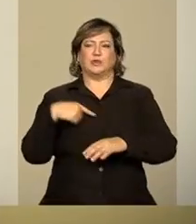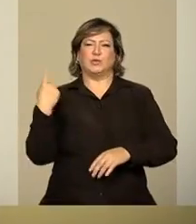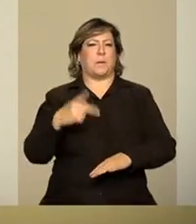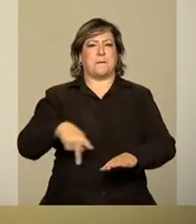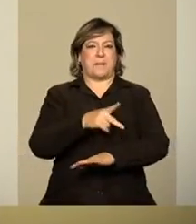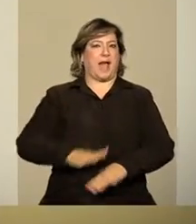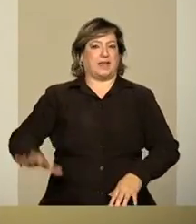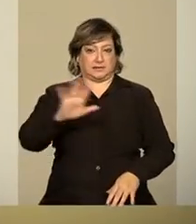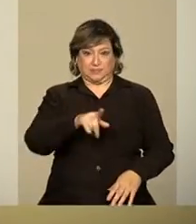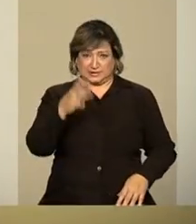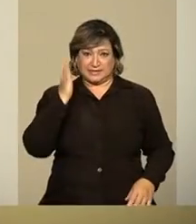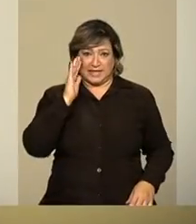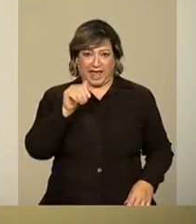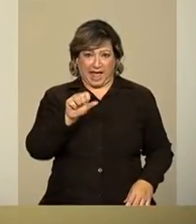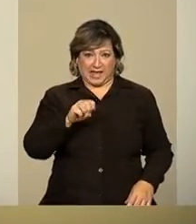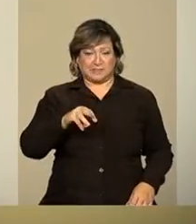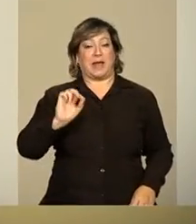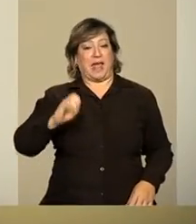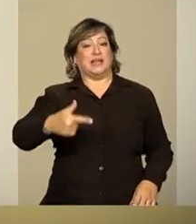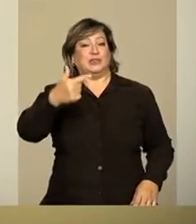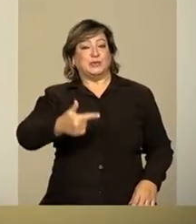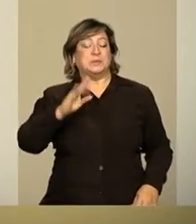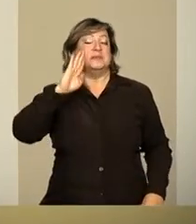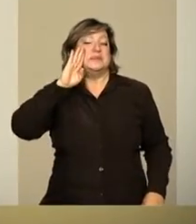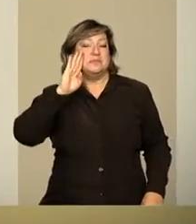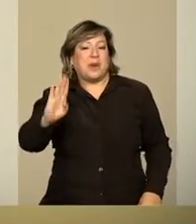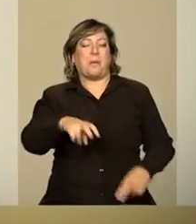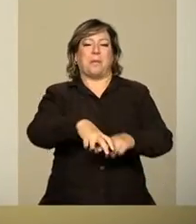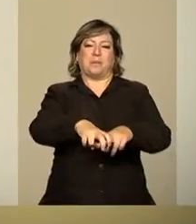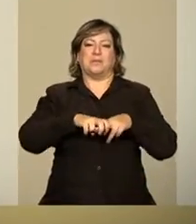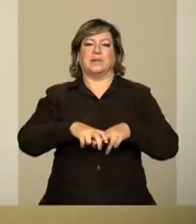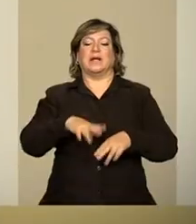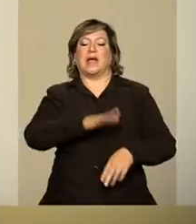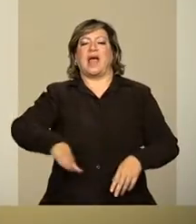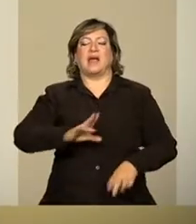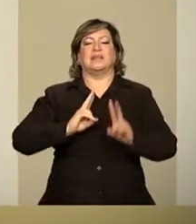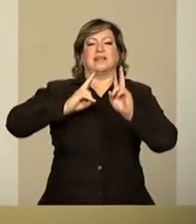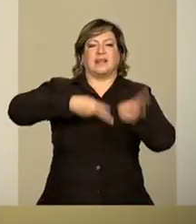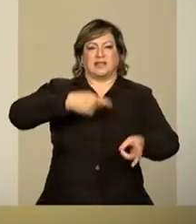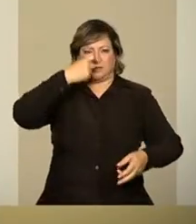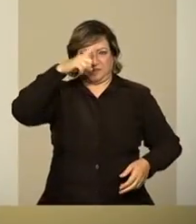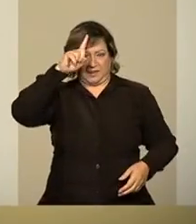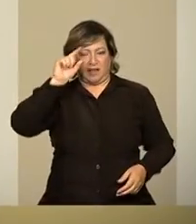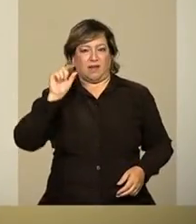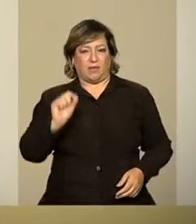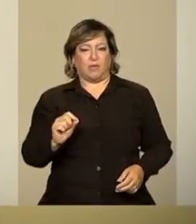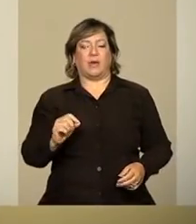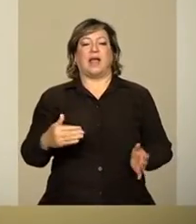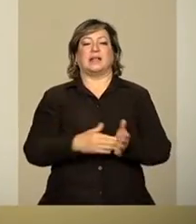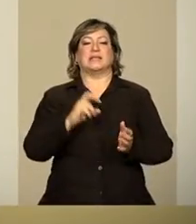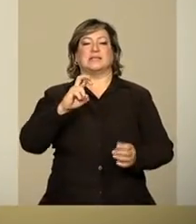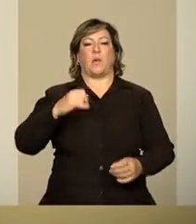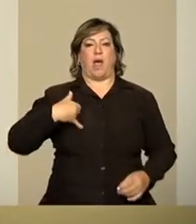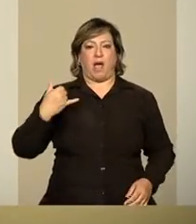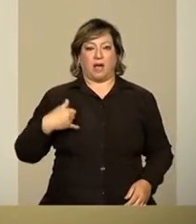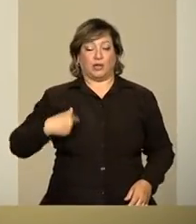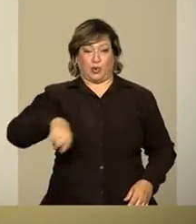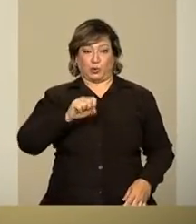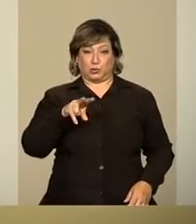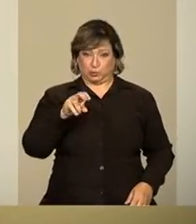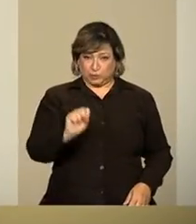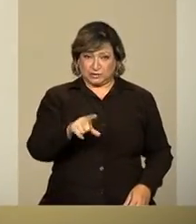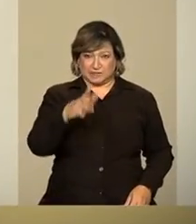sabia Luciano que a asma é a segunda principal causa de internação de crianças de há 11 anos o nosso